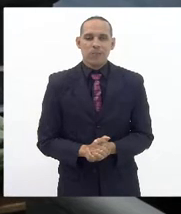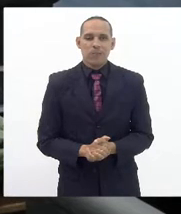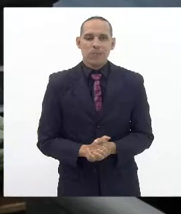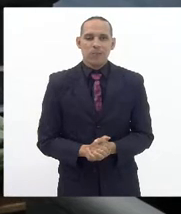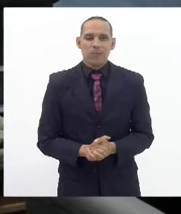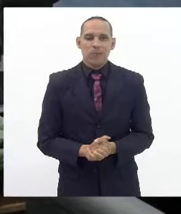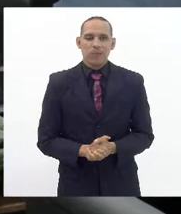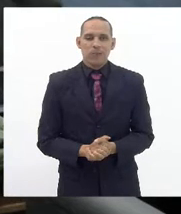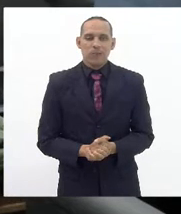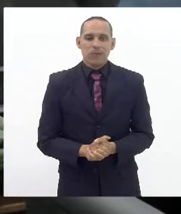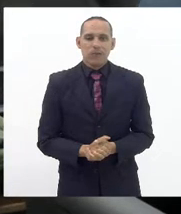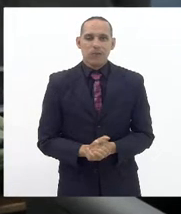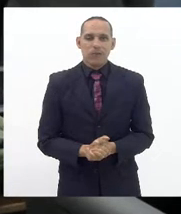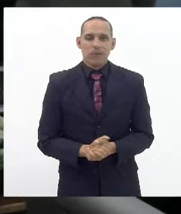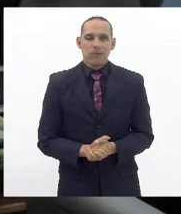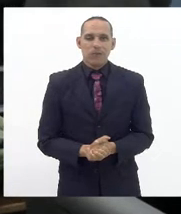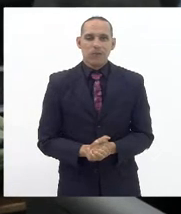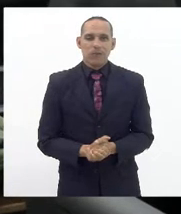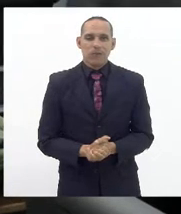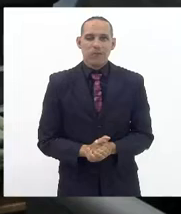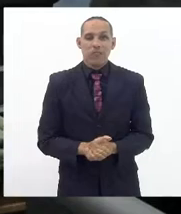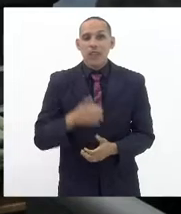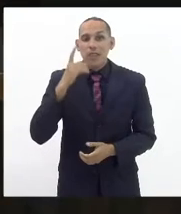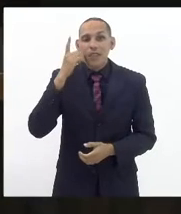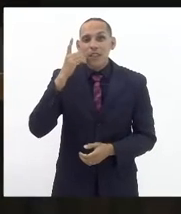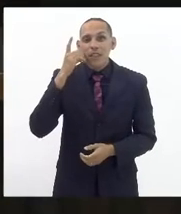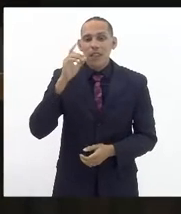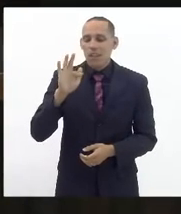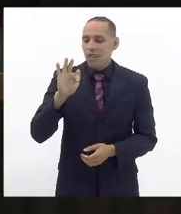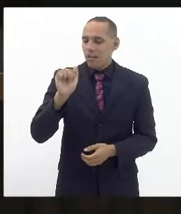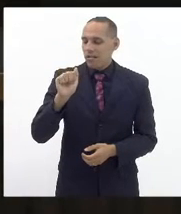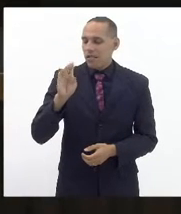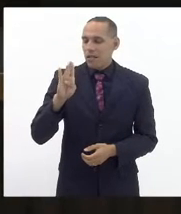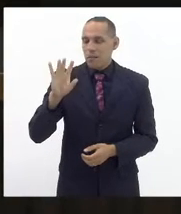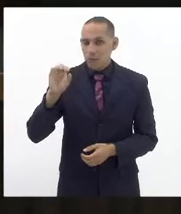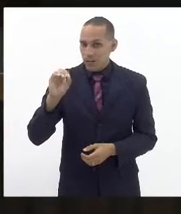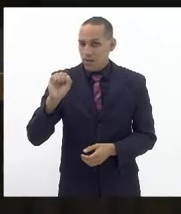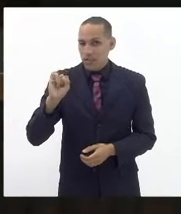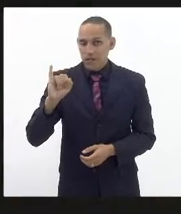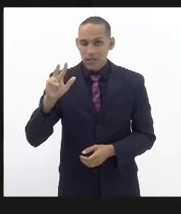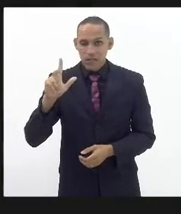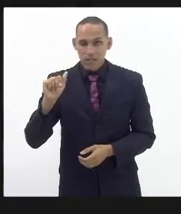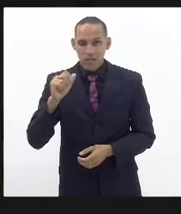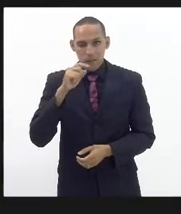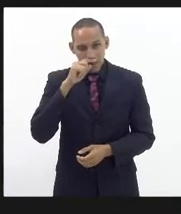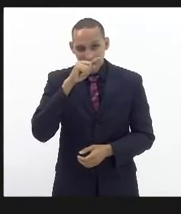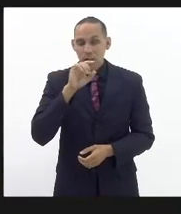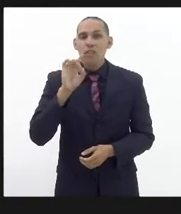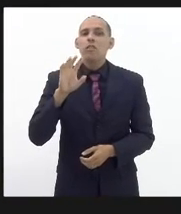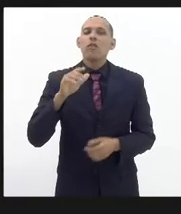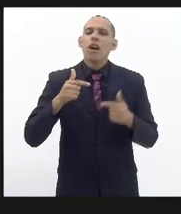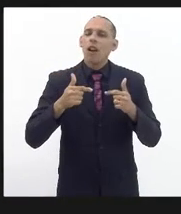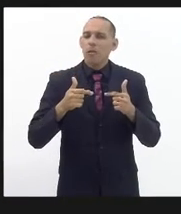Deputado Fábio Silva. Deputado Fábio Silva, após o parecer aqui.